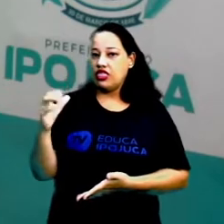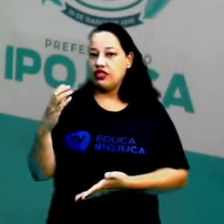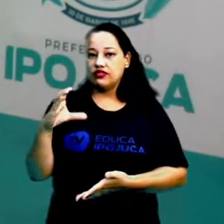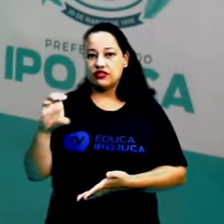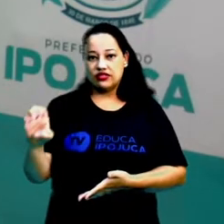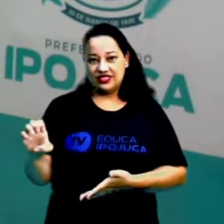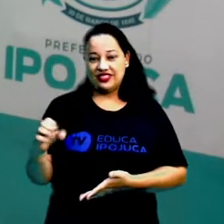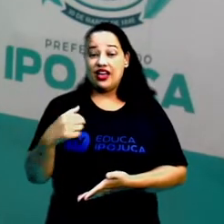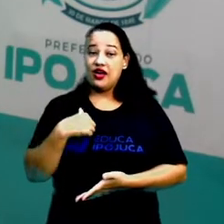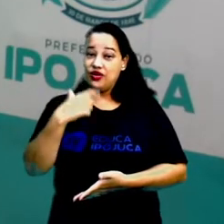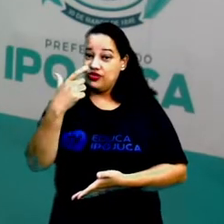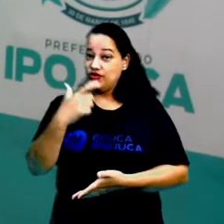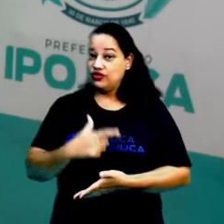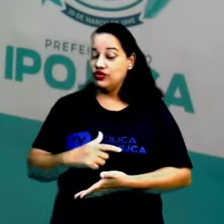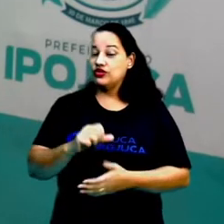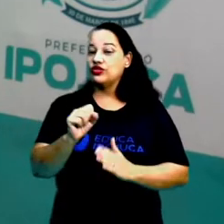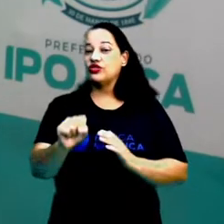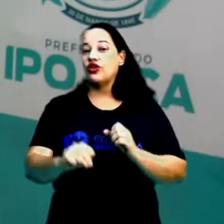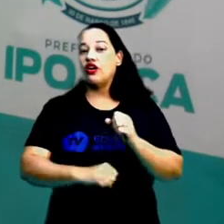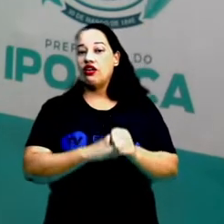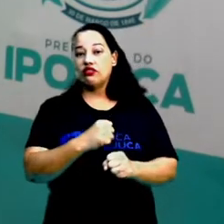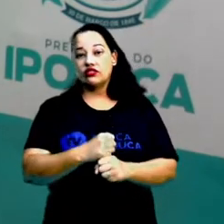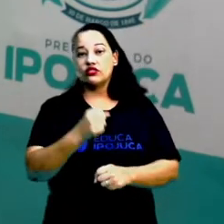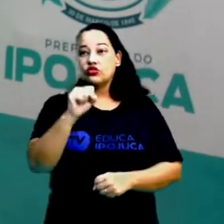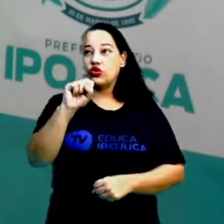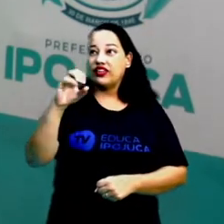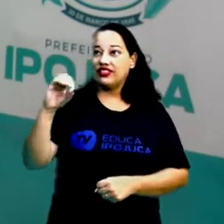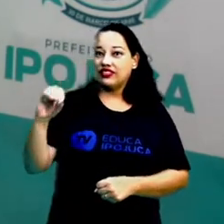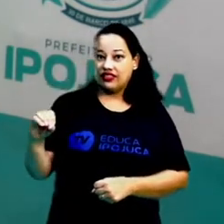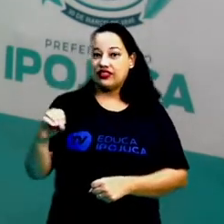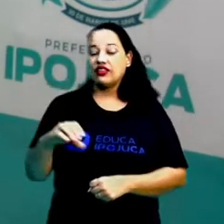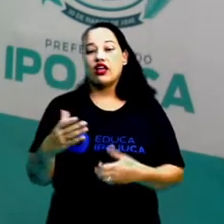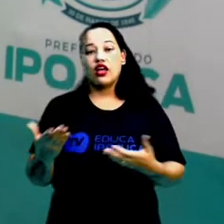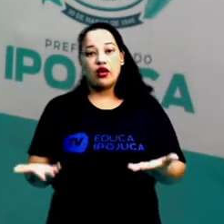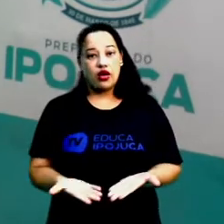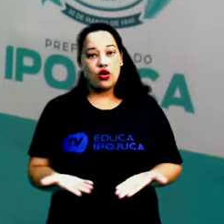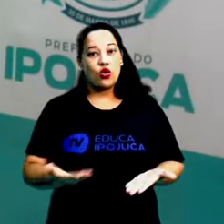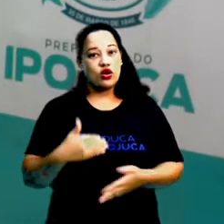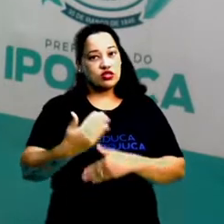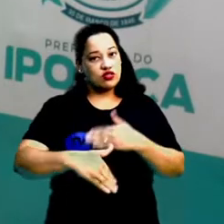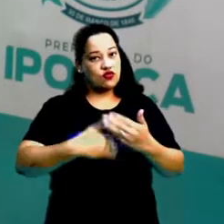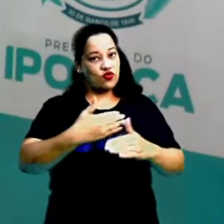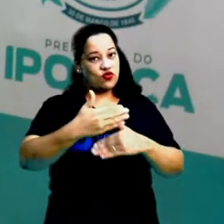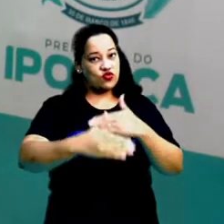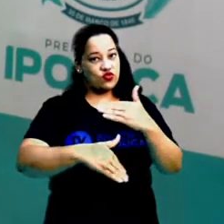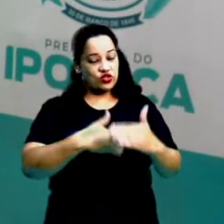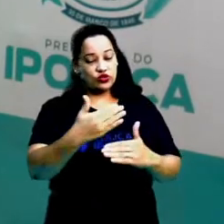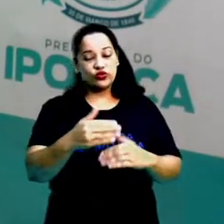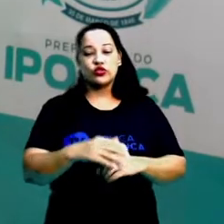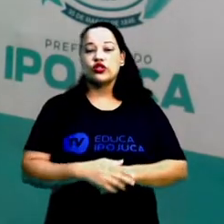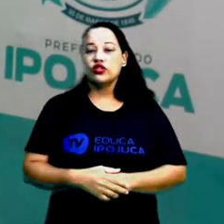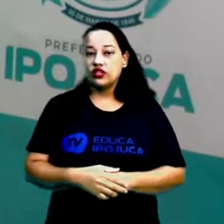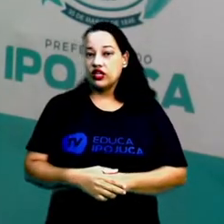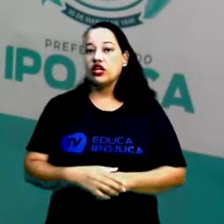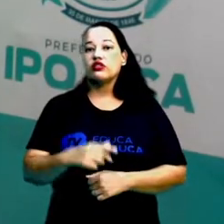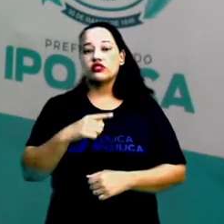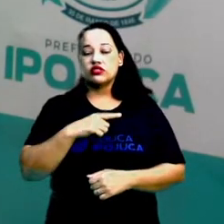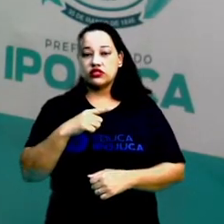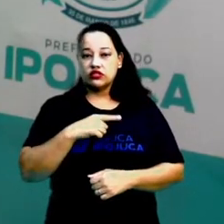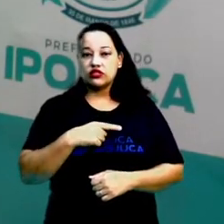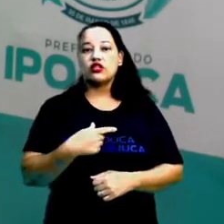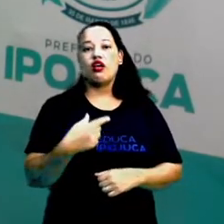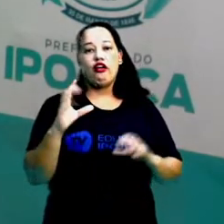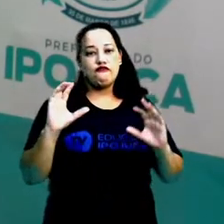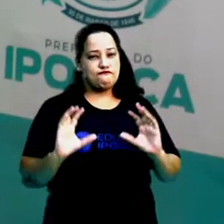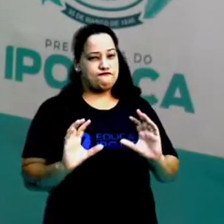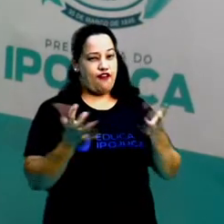nos anos 80 e agora está um pouco mais evoluído, que são aquelas músicas tocadas nas famosas baladas